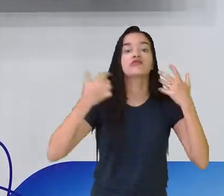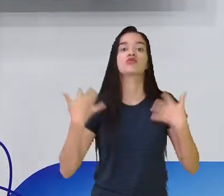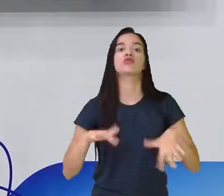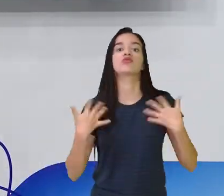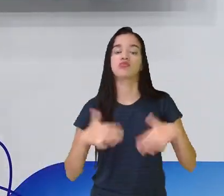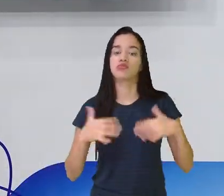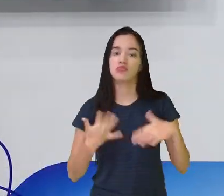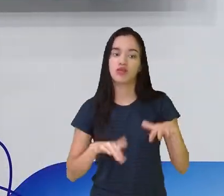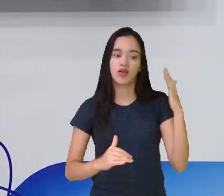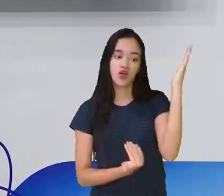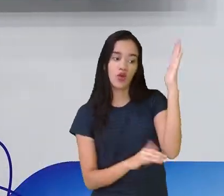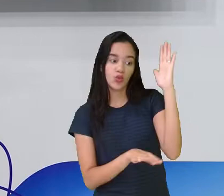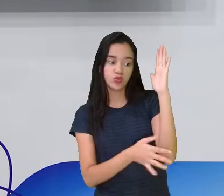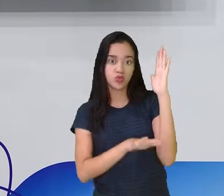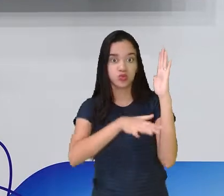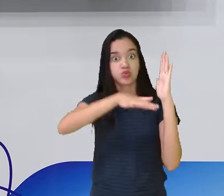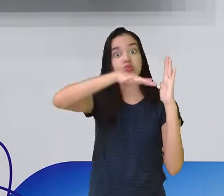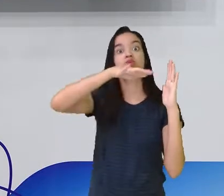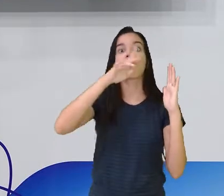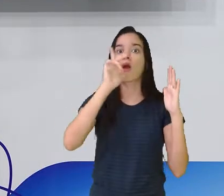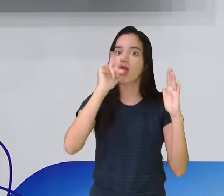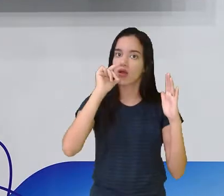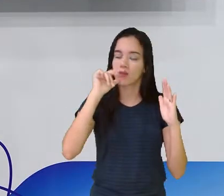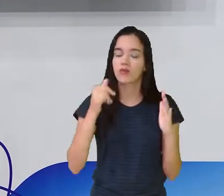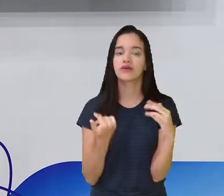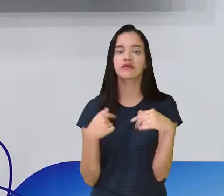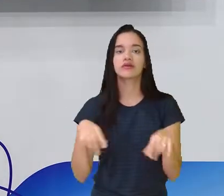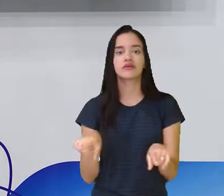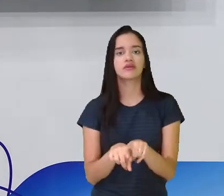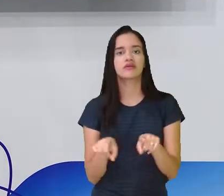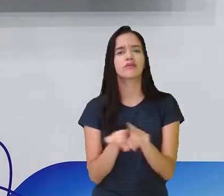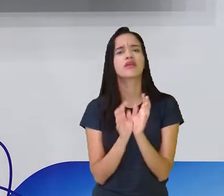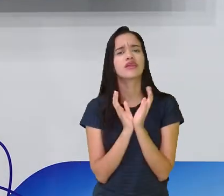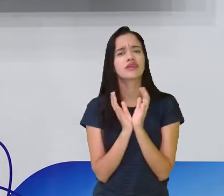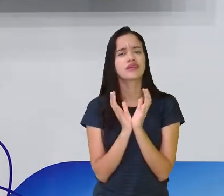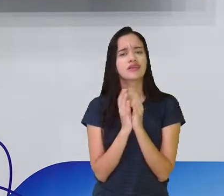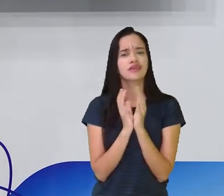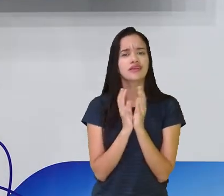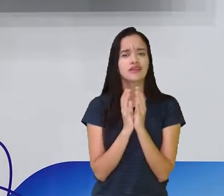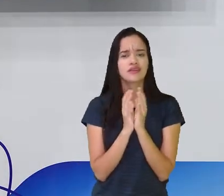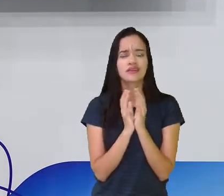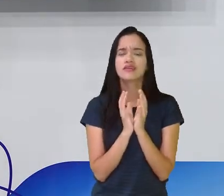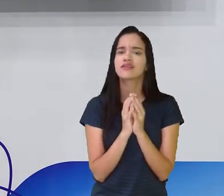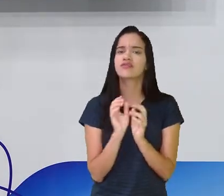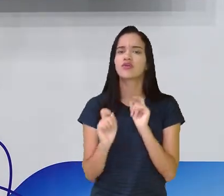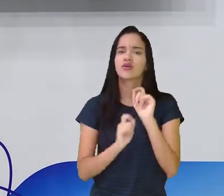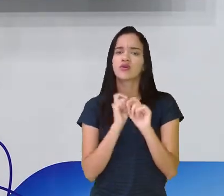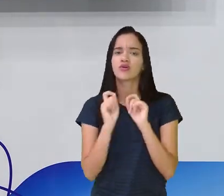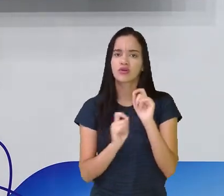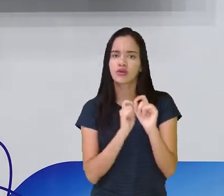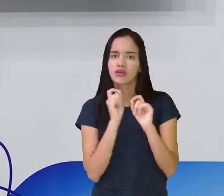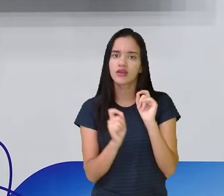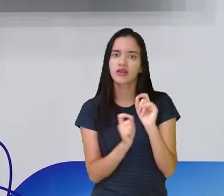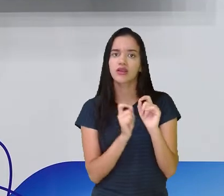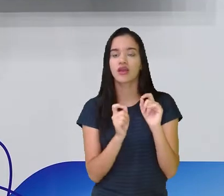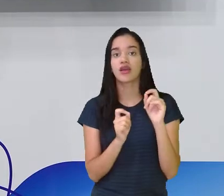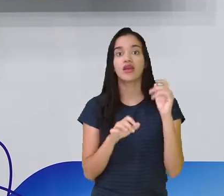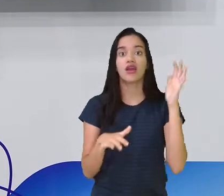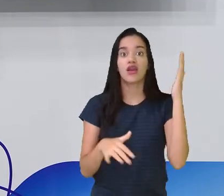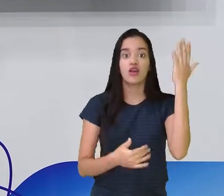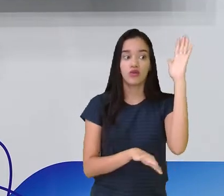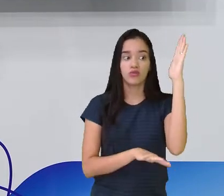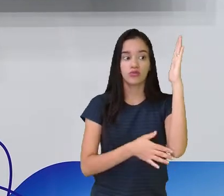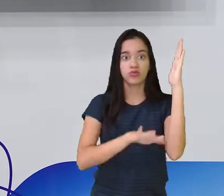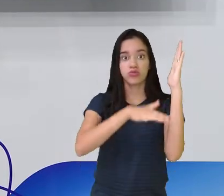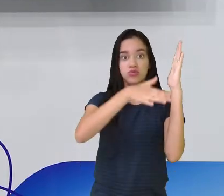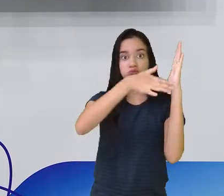esse aumento do nível do mar. E Recife está abaixo da linha do mar, para vocês que